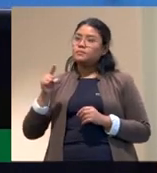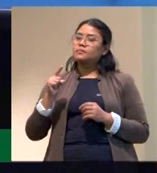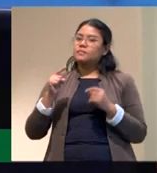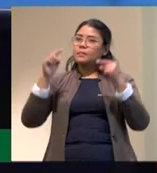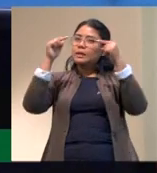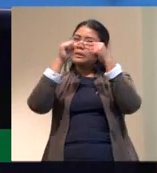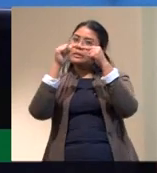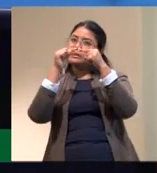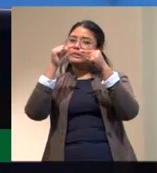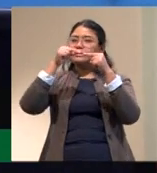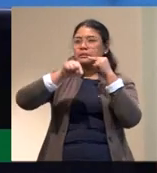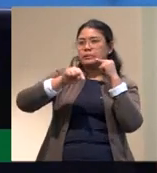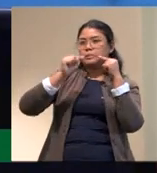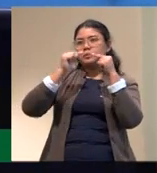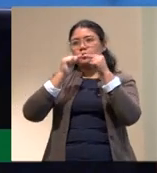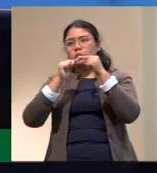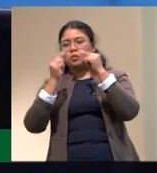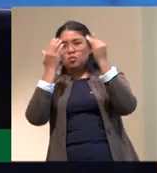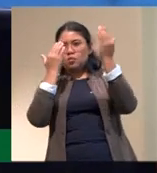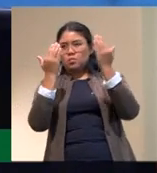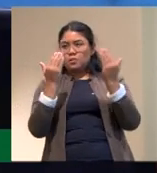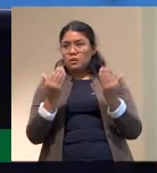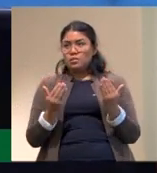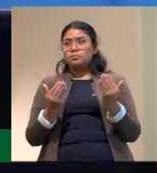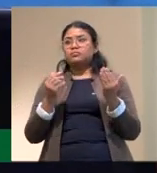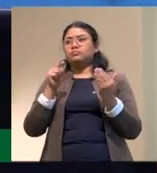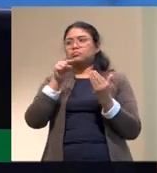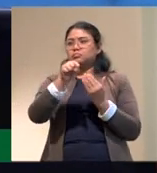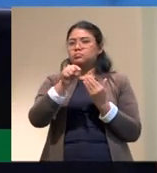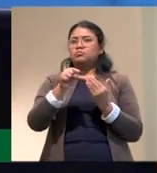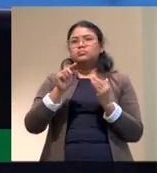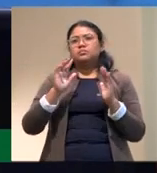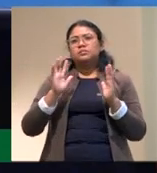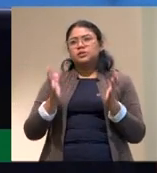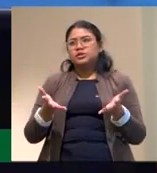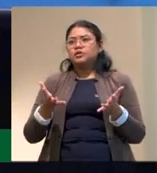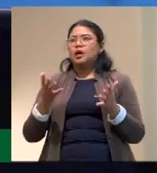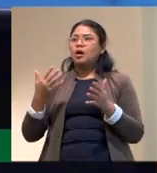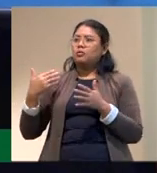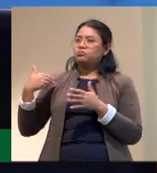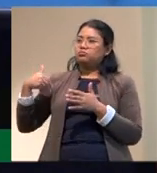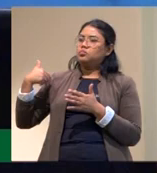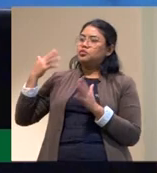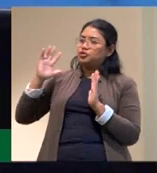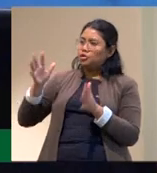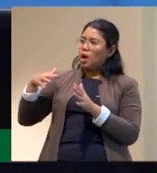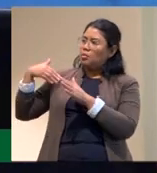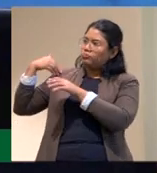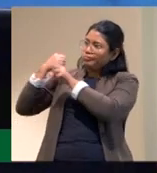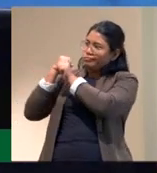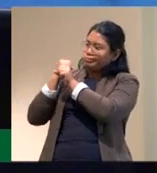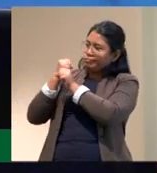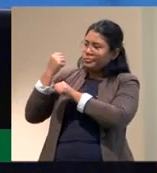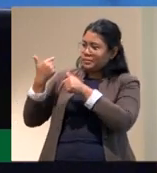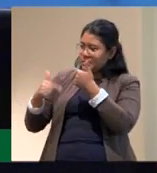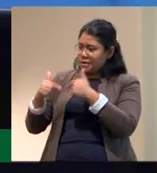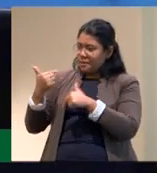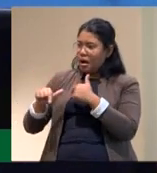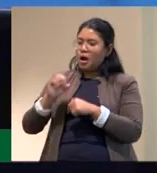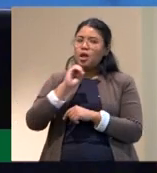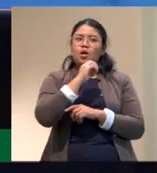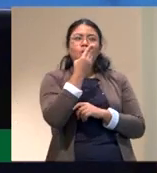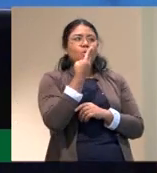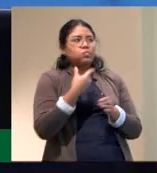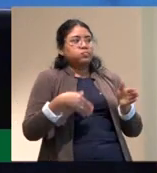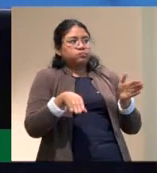cotejamento, eu acho que deixa muito claro, não só para quem já está, como para quem está chegando, e